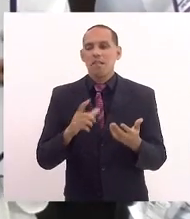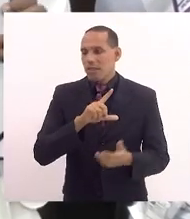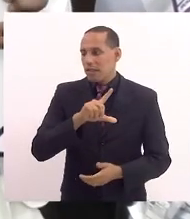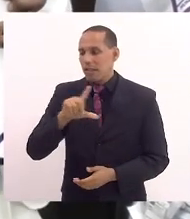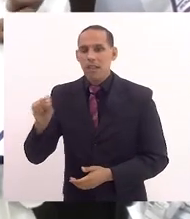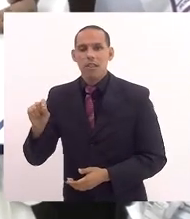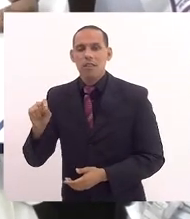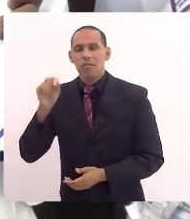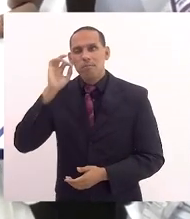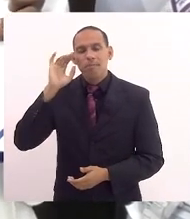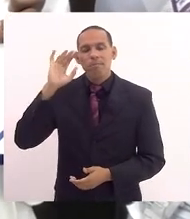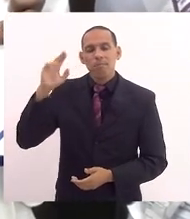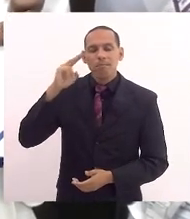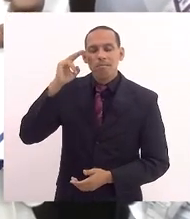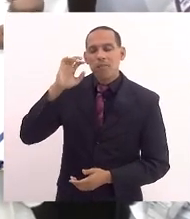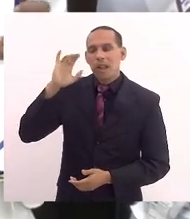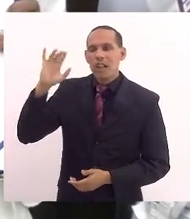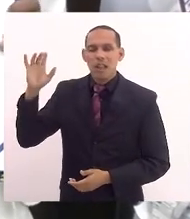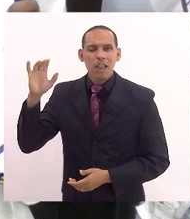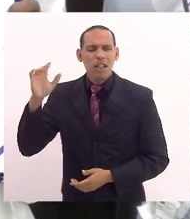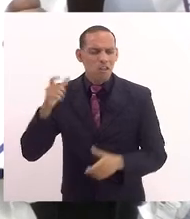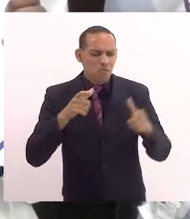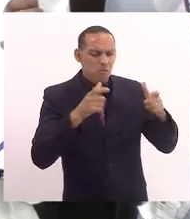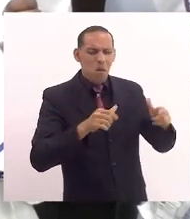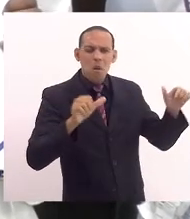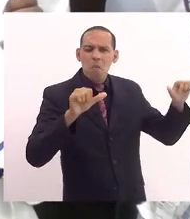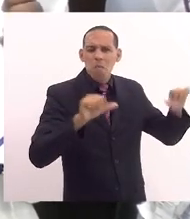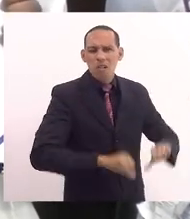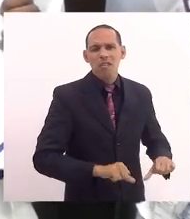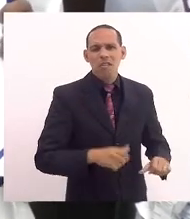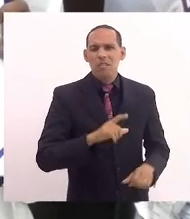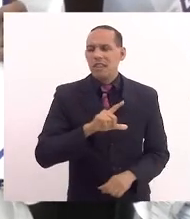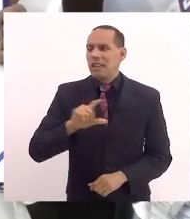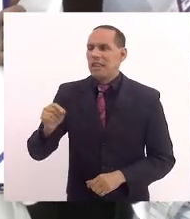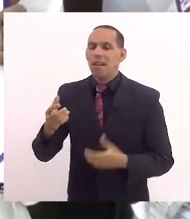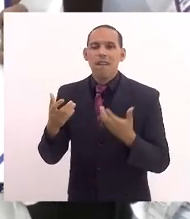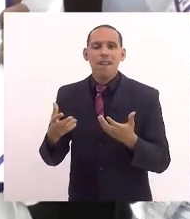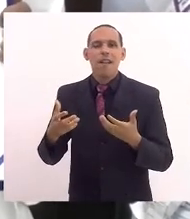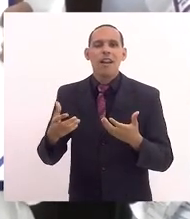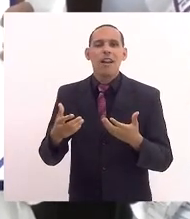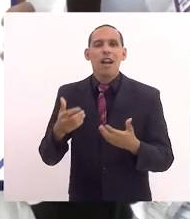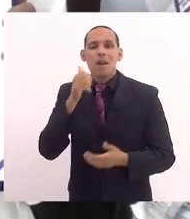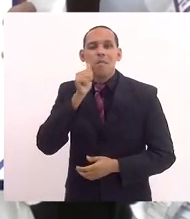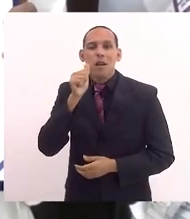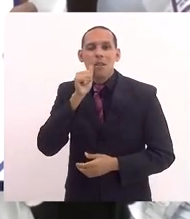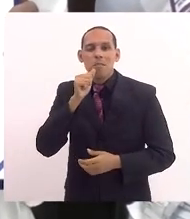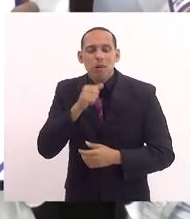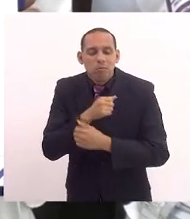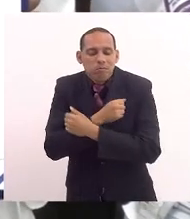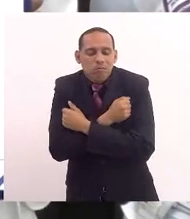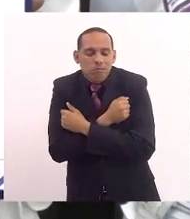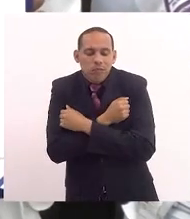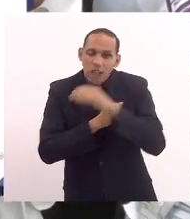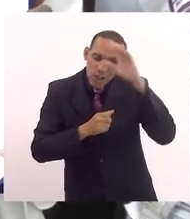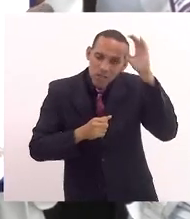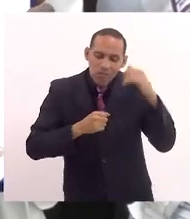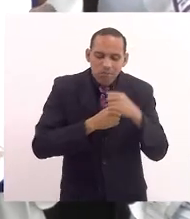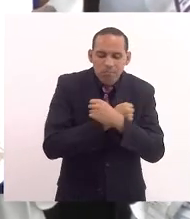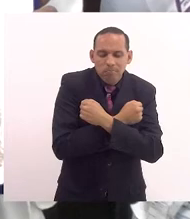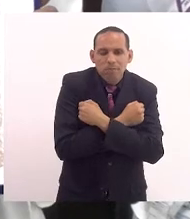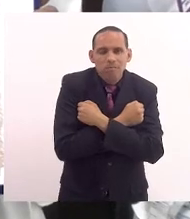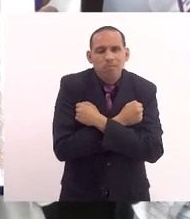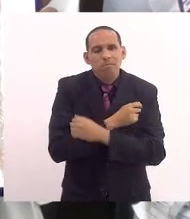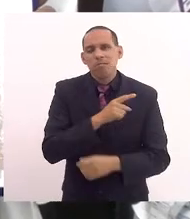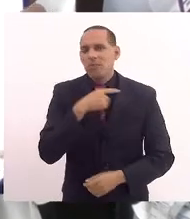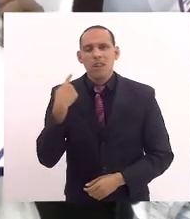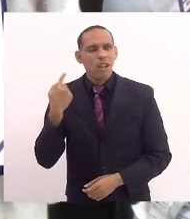saísse daquele inferno. O colo da minha mãe, da minha tia, que infelizmente